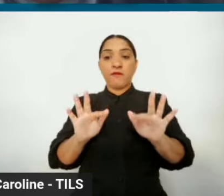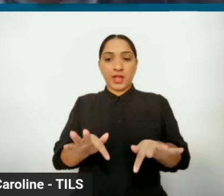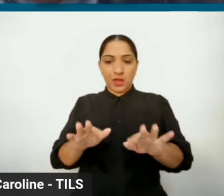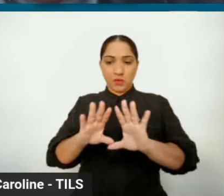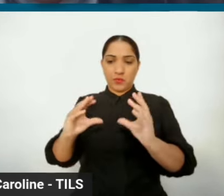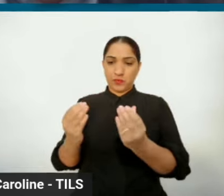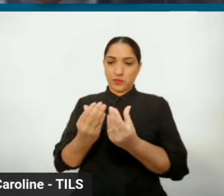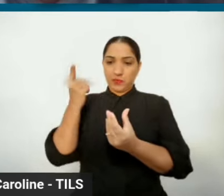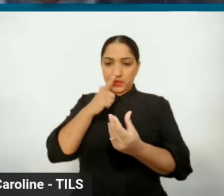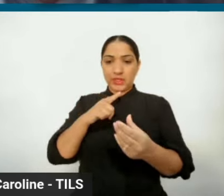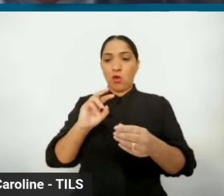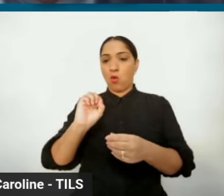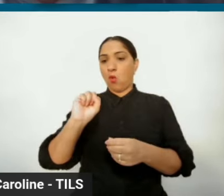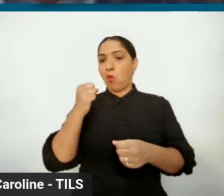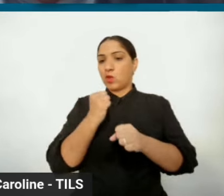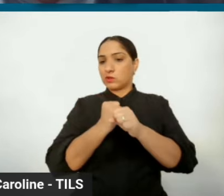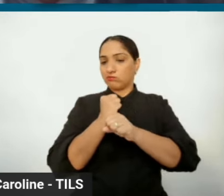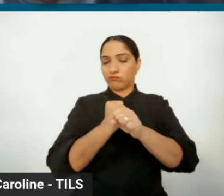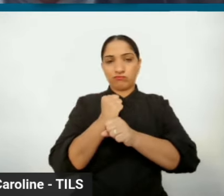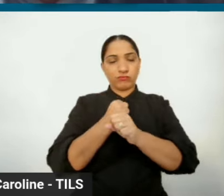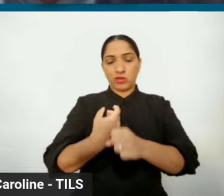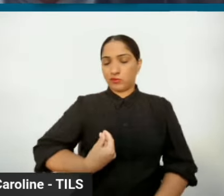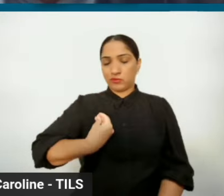há 8 anos não existia?